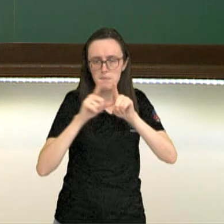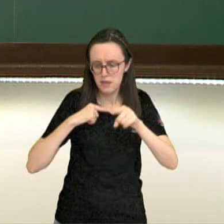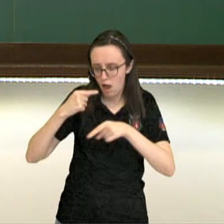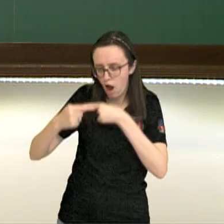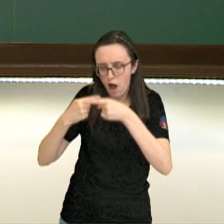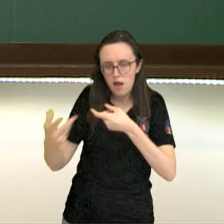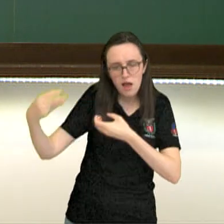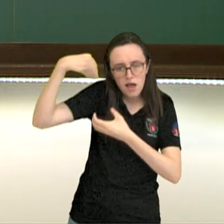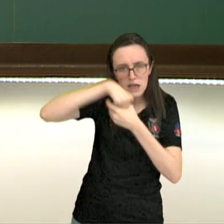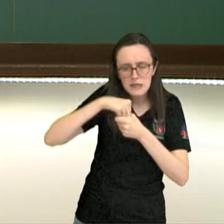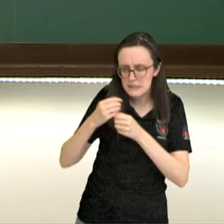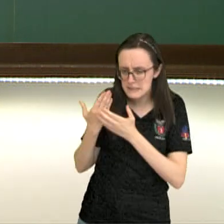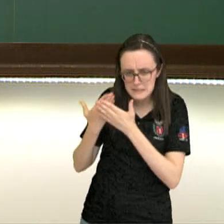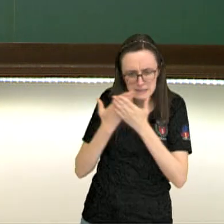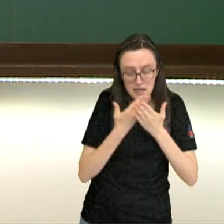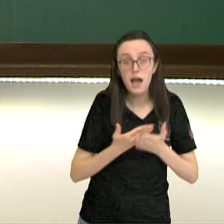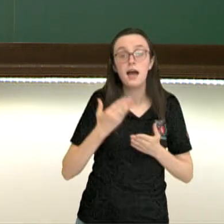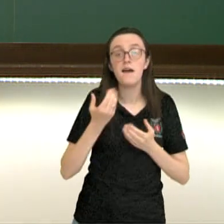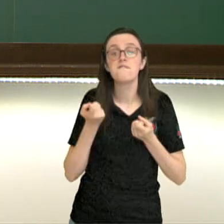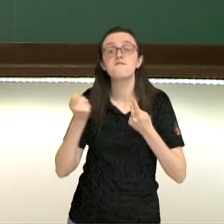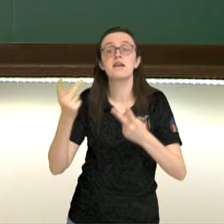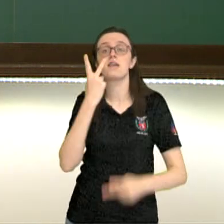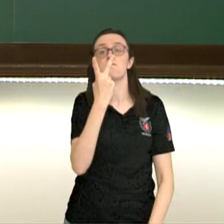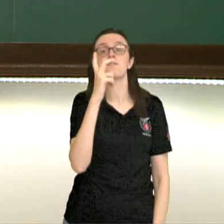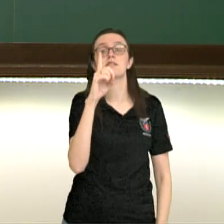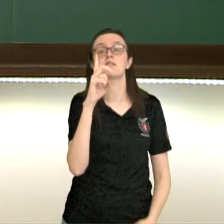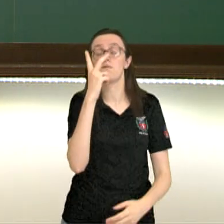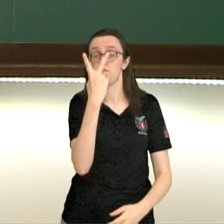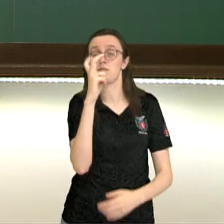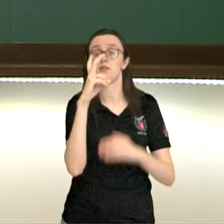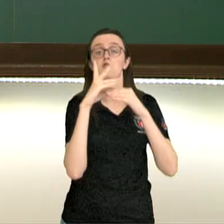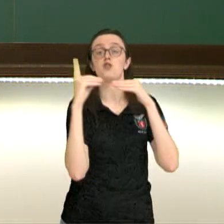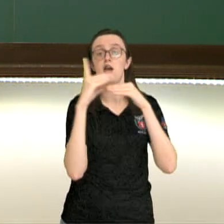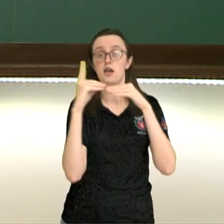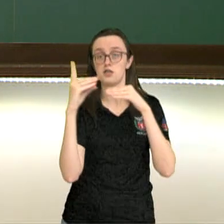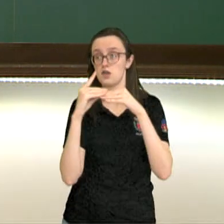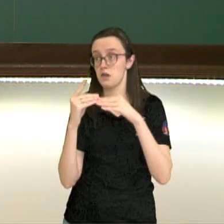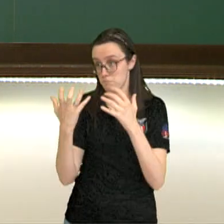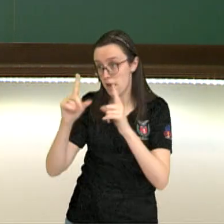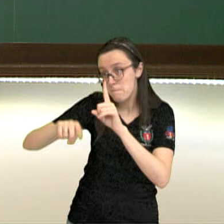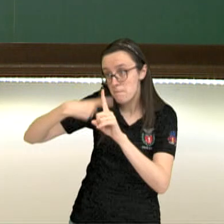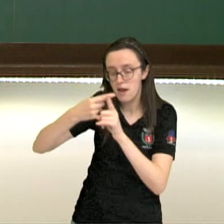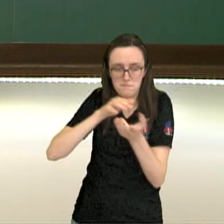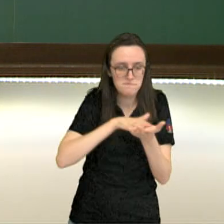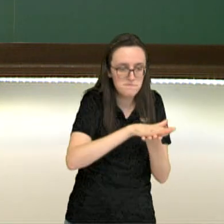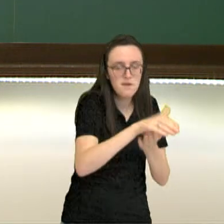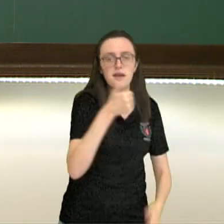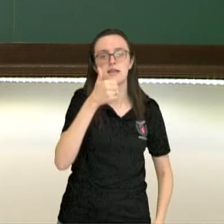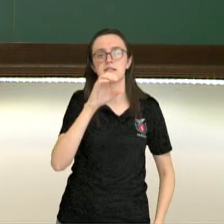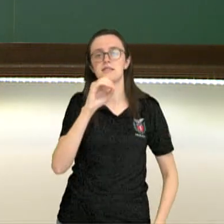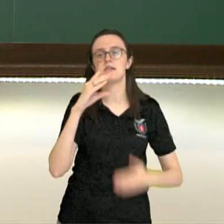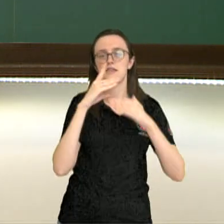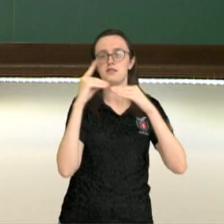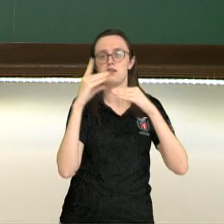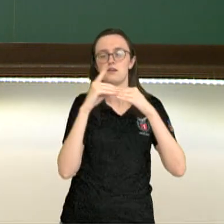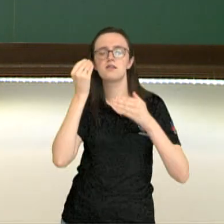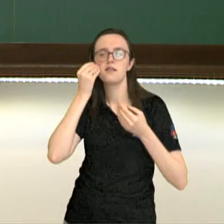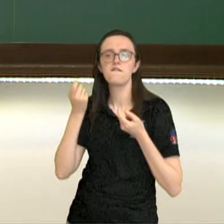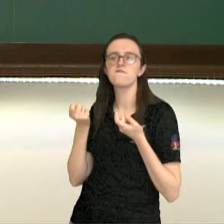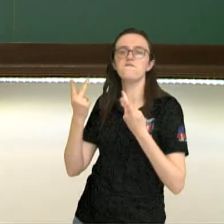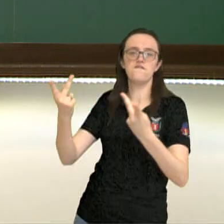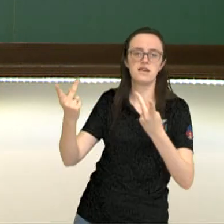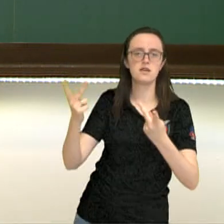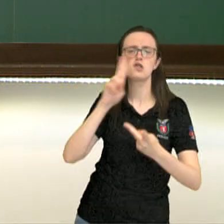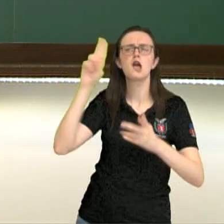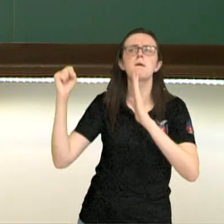ele inventou por $25 e revela na sequência por $10. E vende tudo isso por um slogan